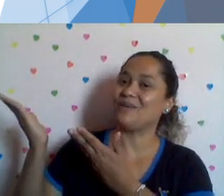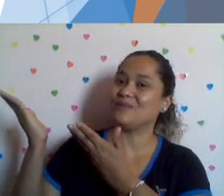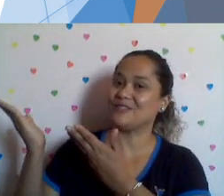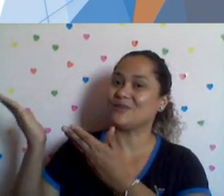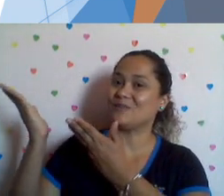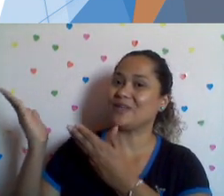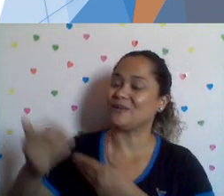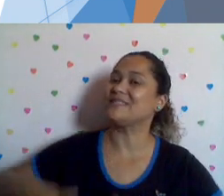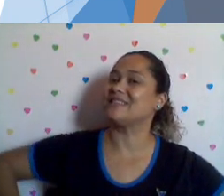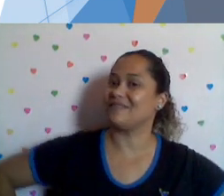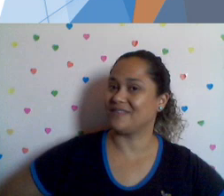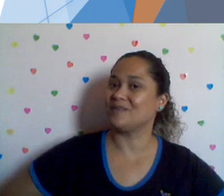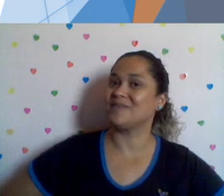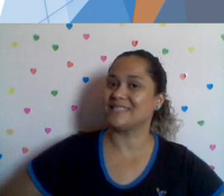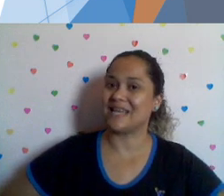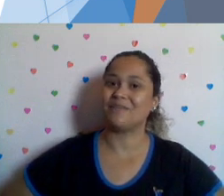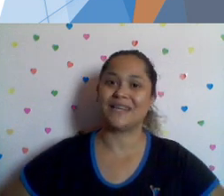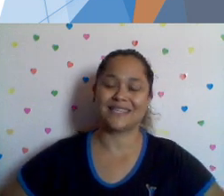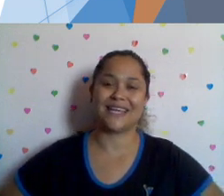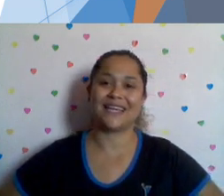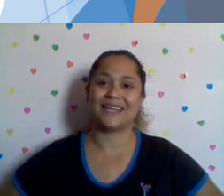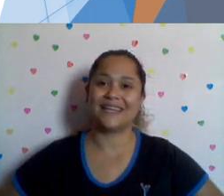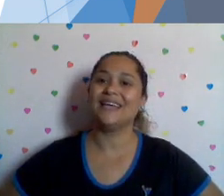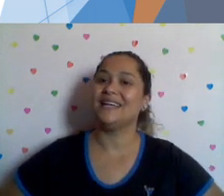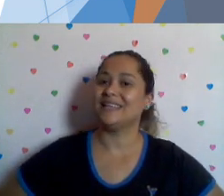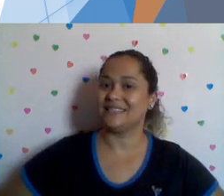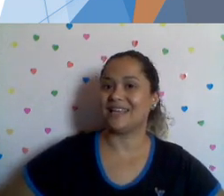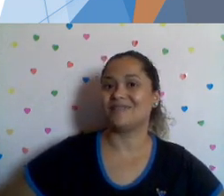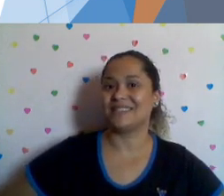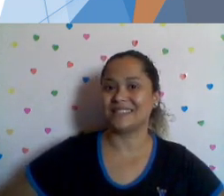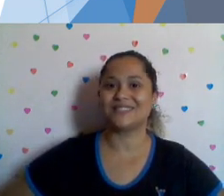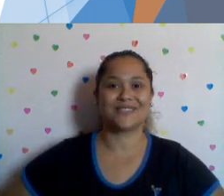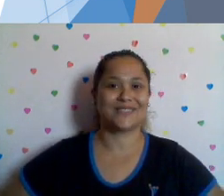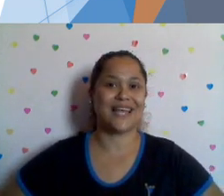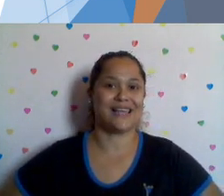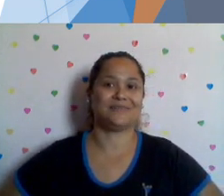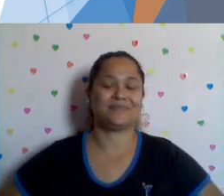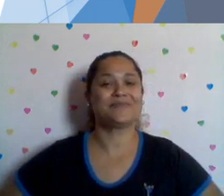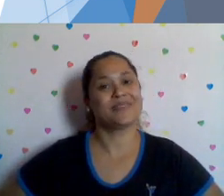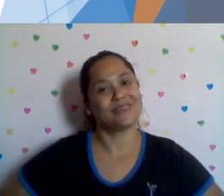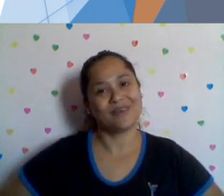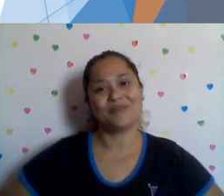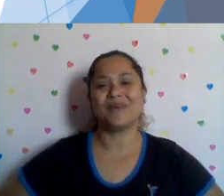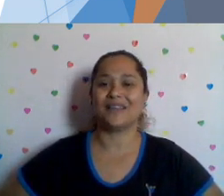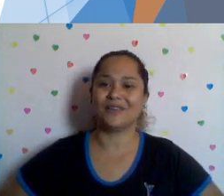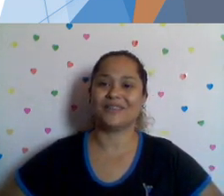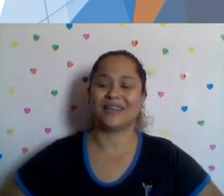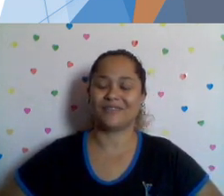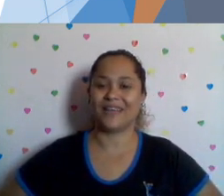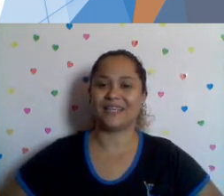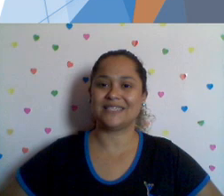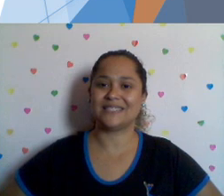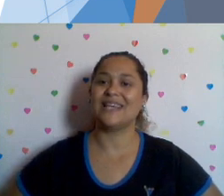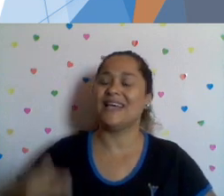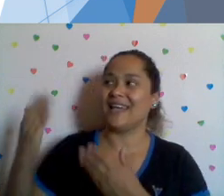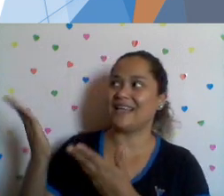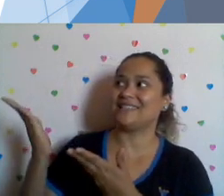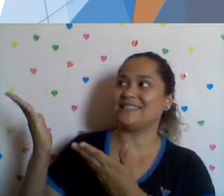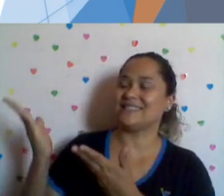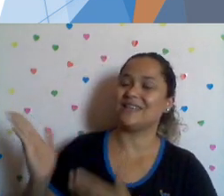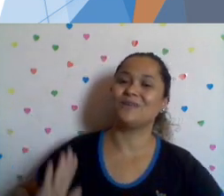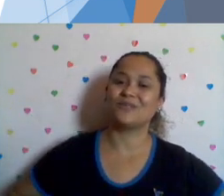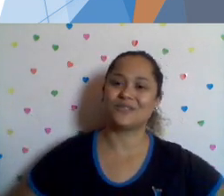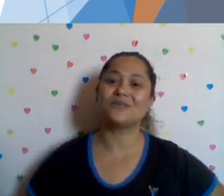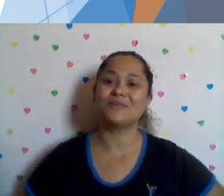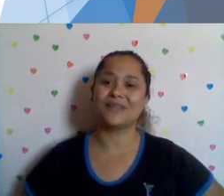Esses são os números que vamos aprender. Temos que estudar uma e outra vez.